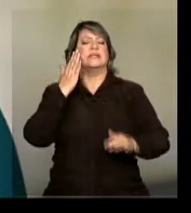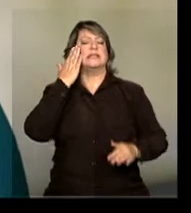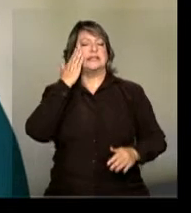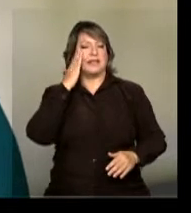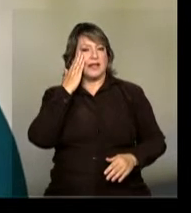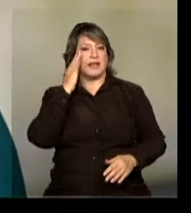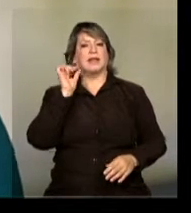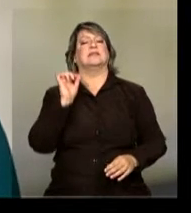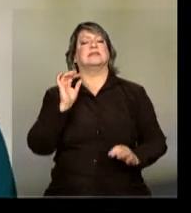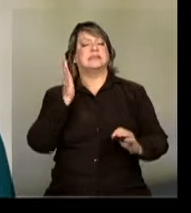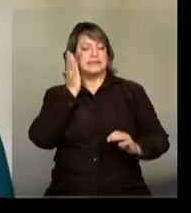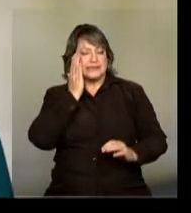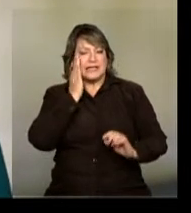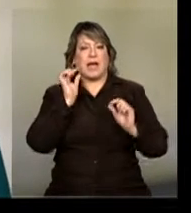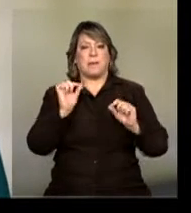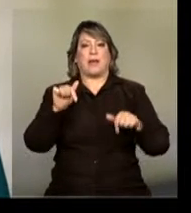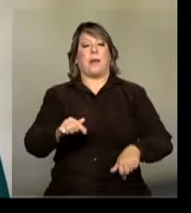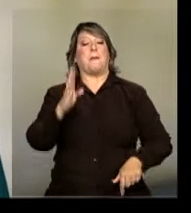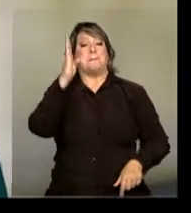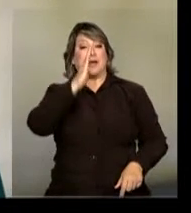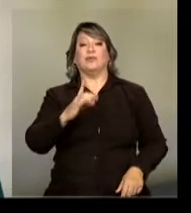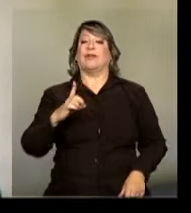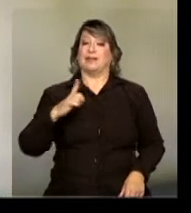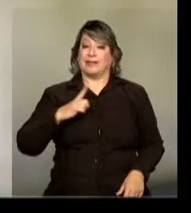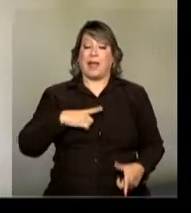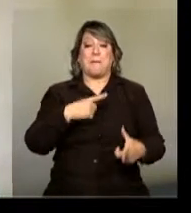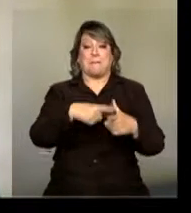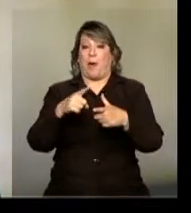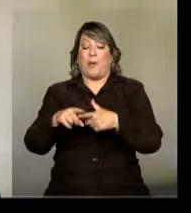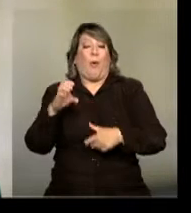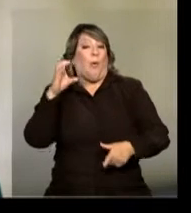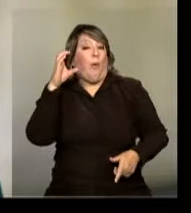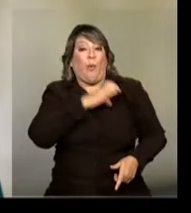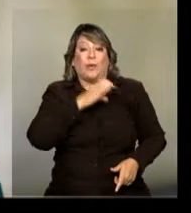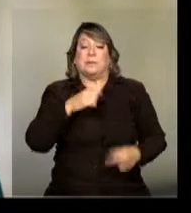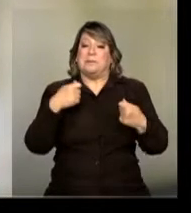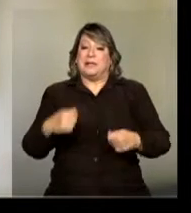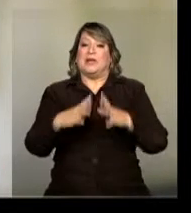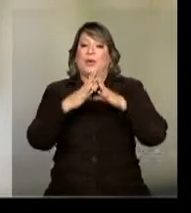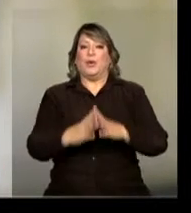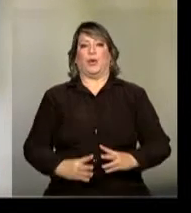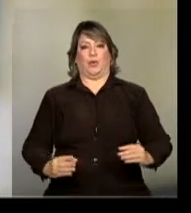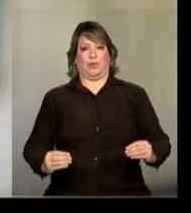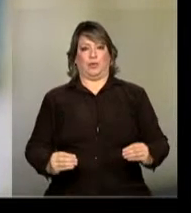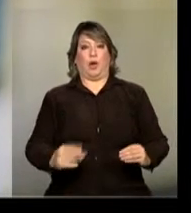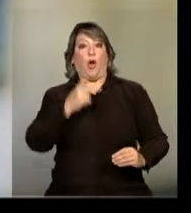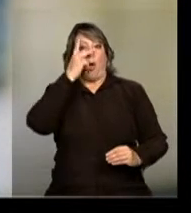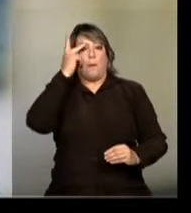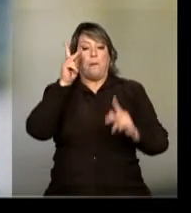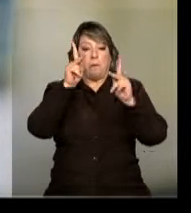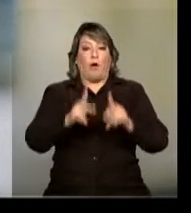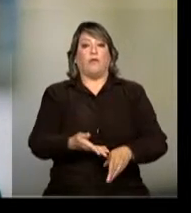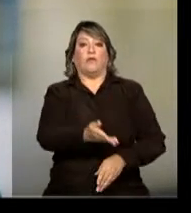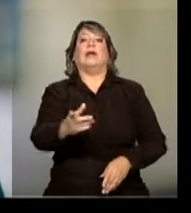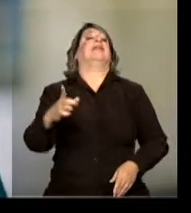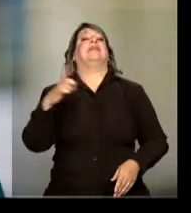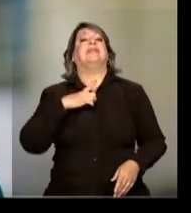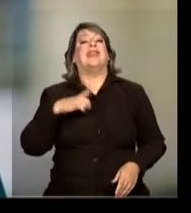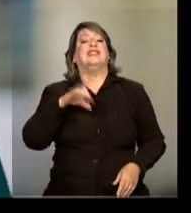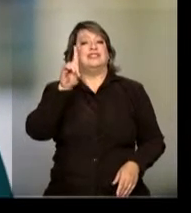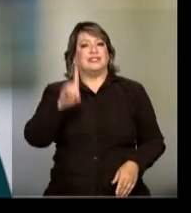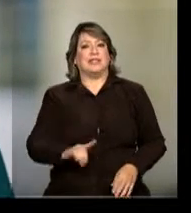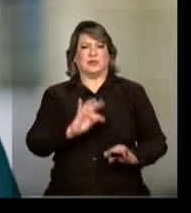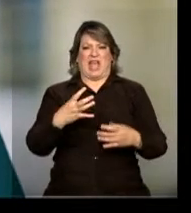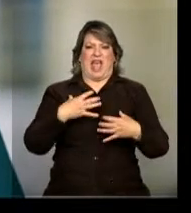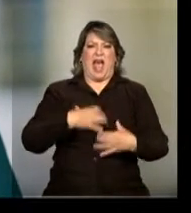para admitir que existe um brasil com problemas urgentes a vencer ea população tem todo o direito de se